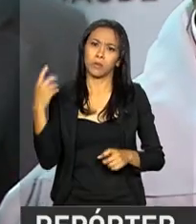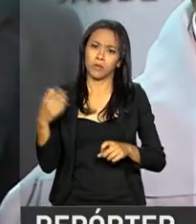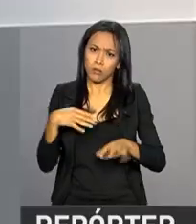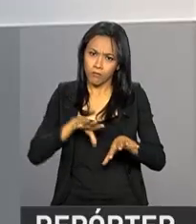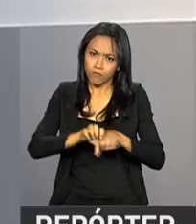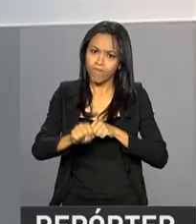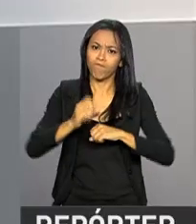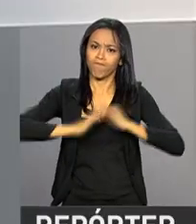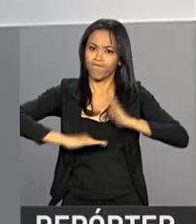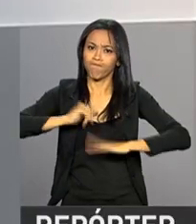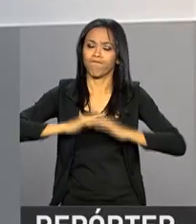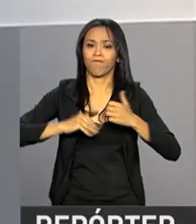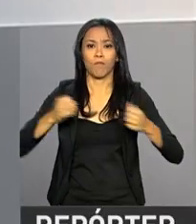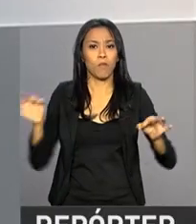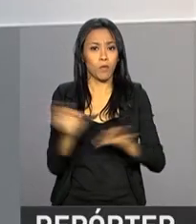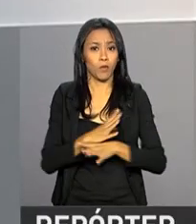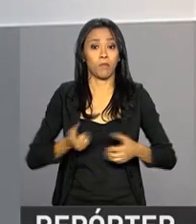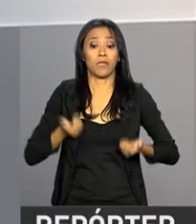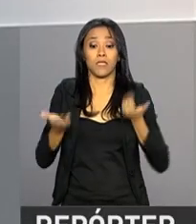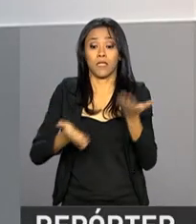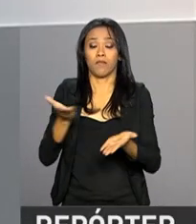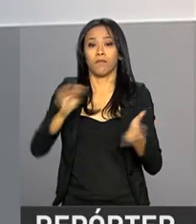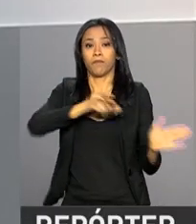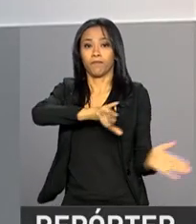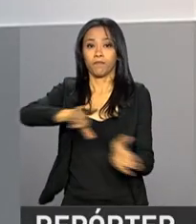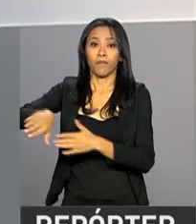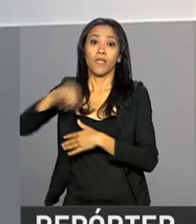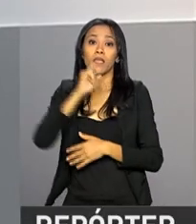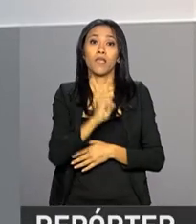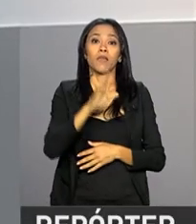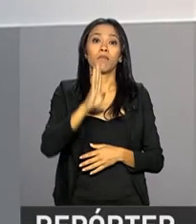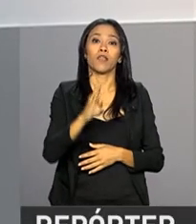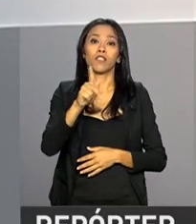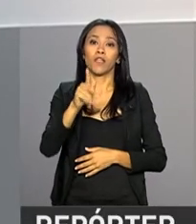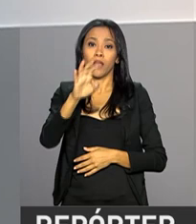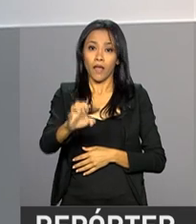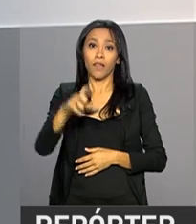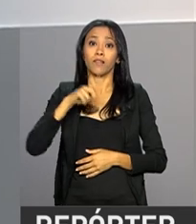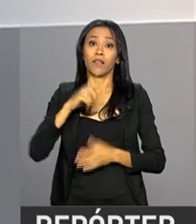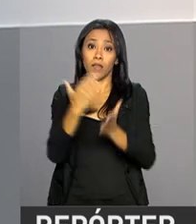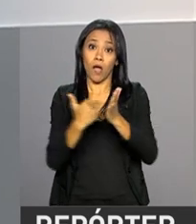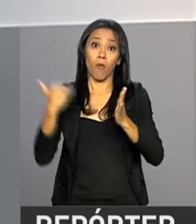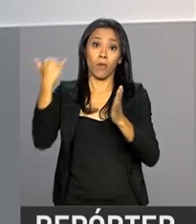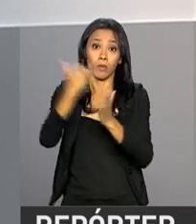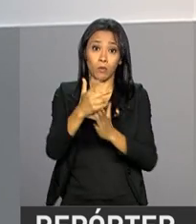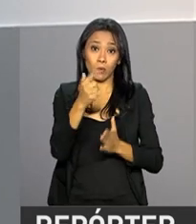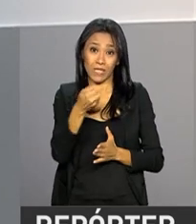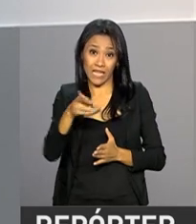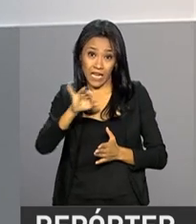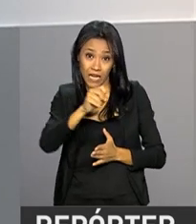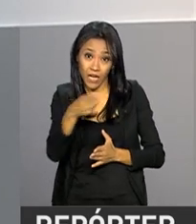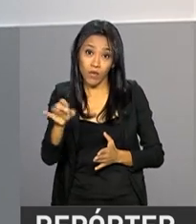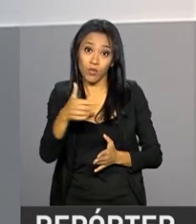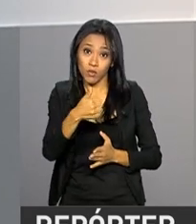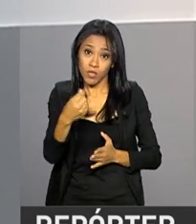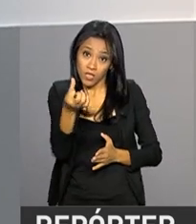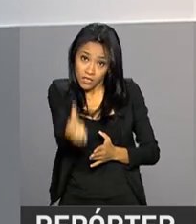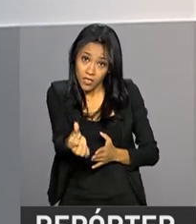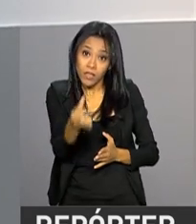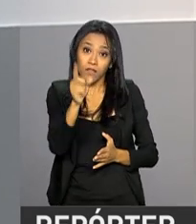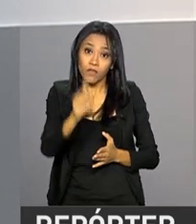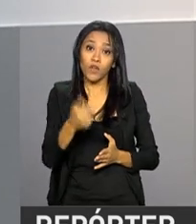serviço o ibge prevê safra de grãos 30% superior a 2016 os novos dados foram